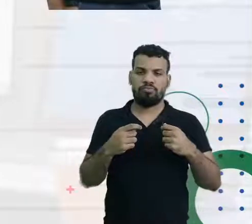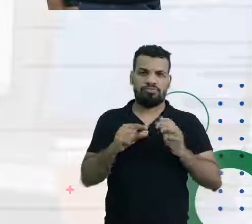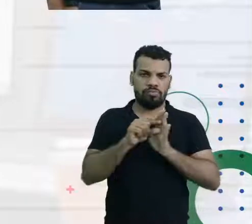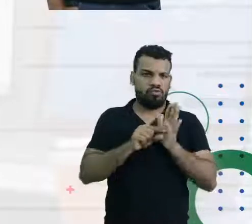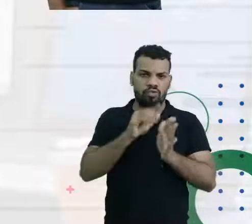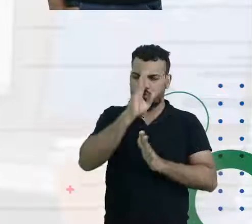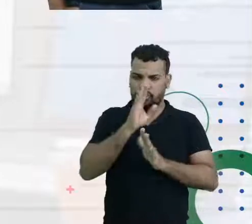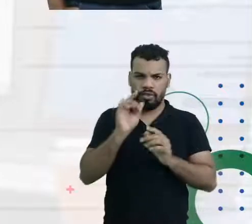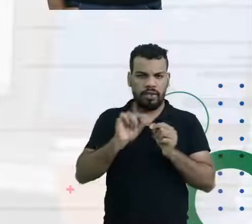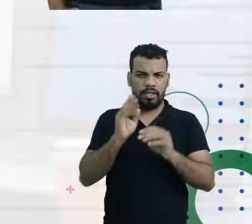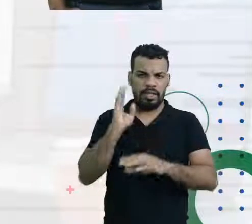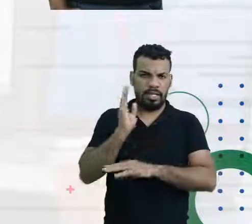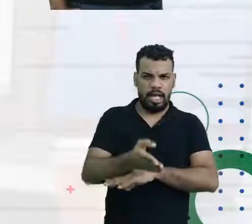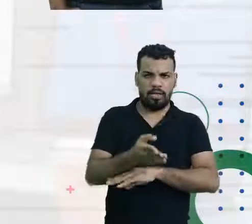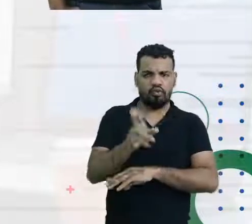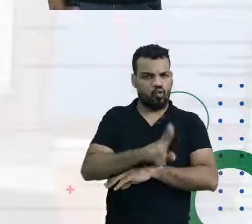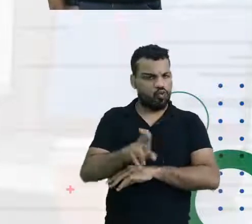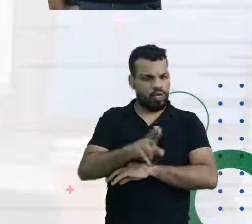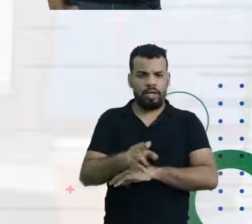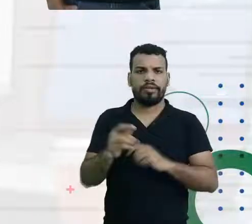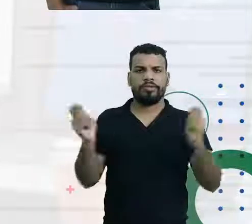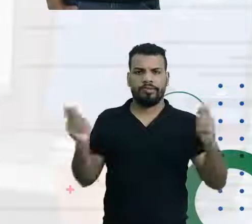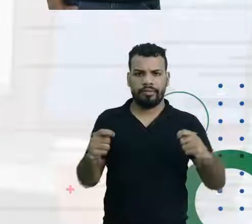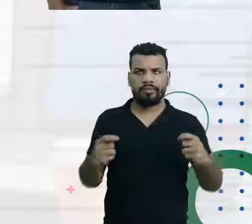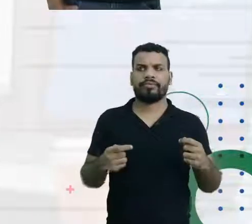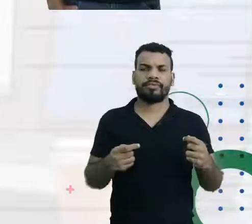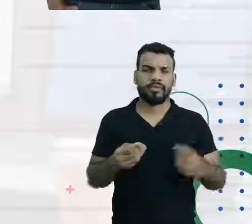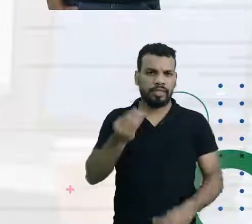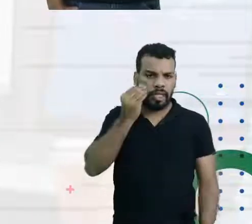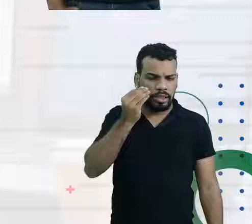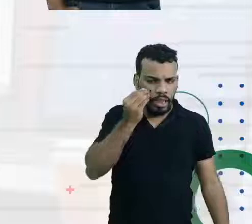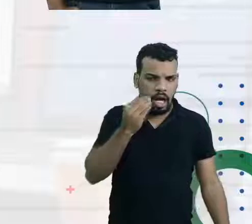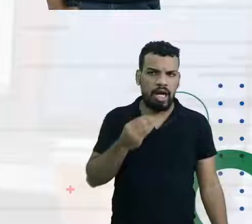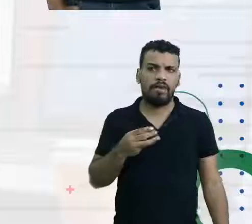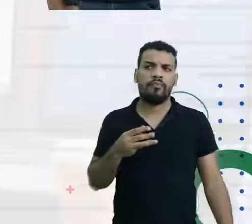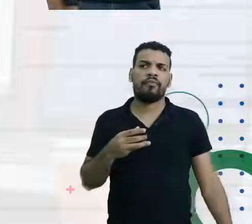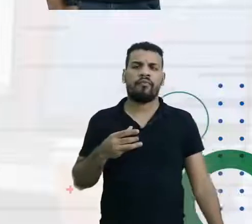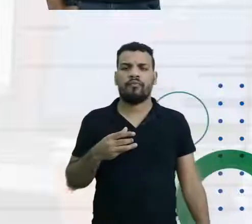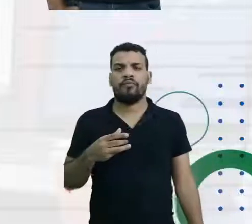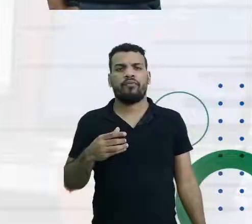funcionam inclusive diretamente no navegador, né? E testar,